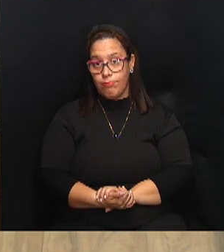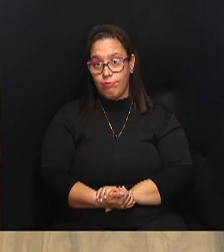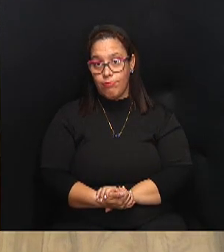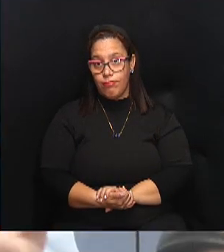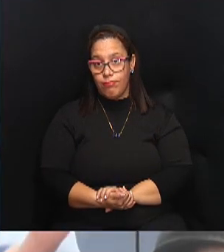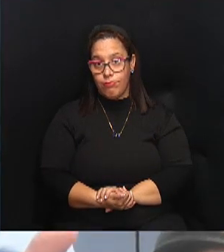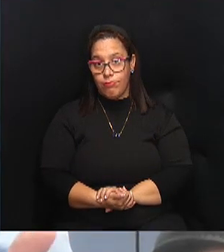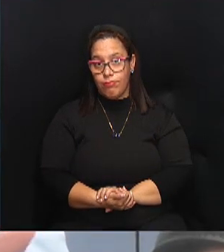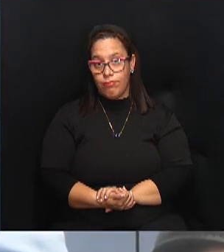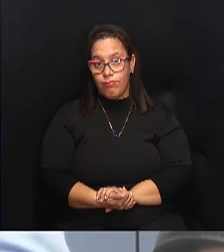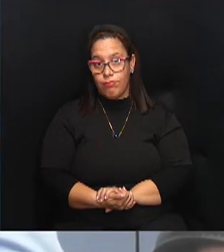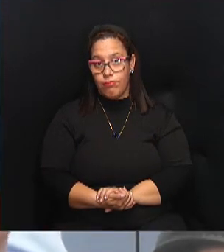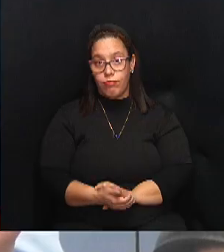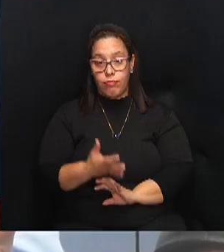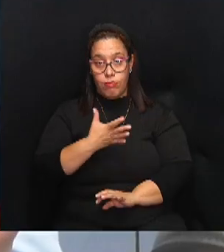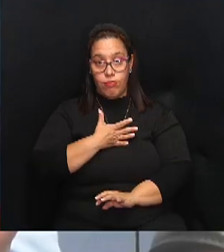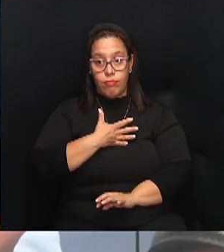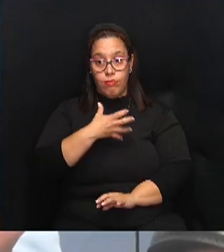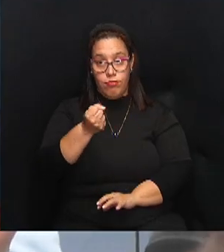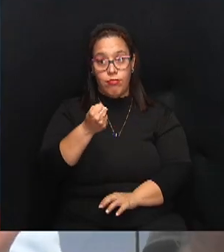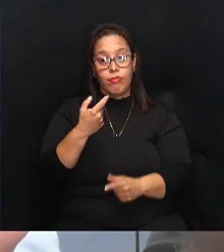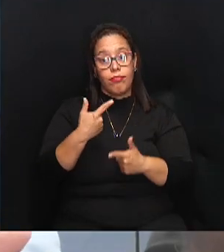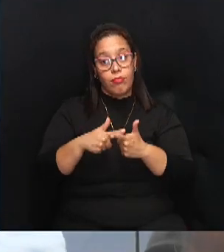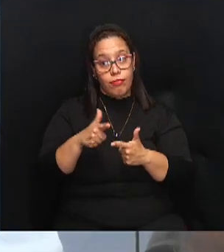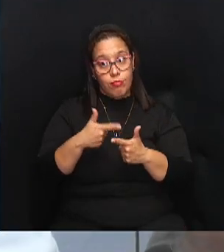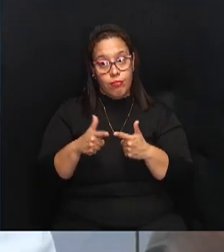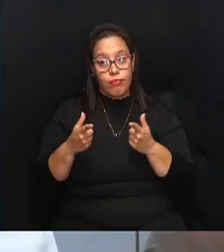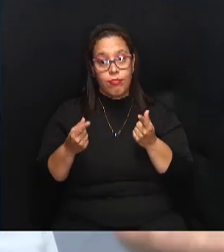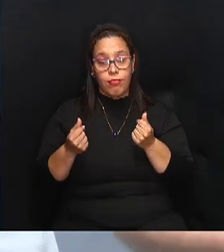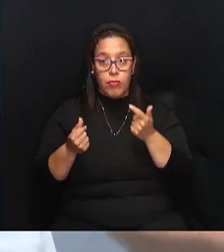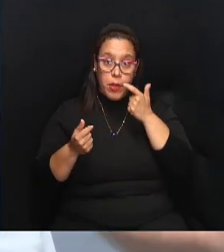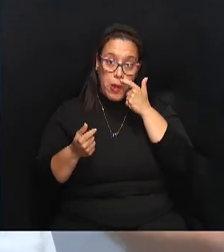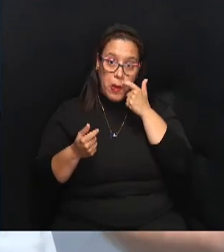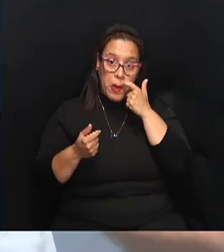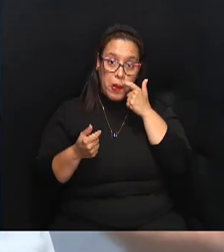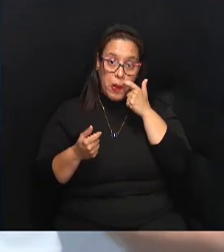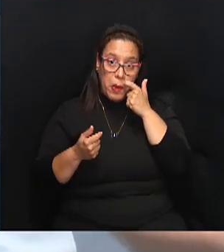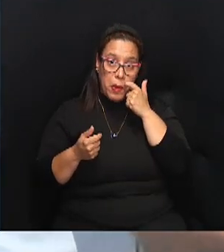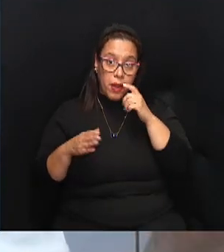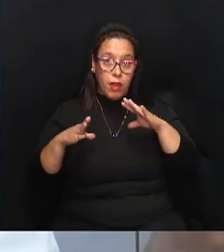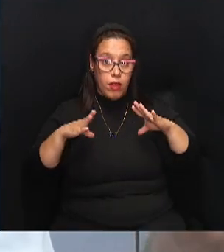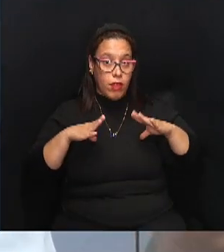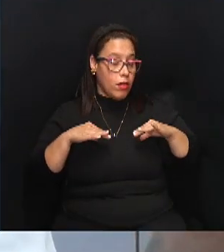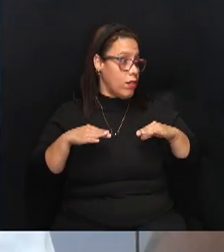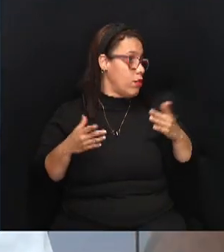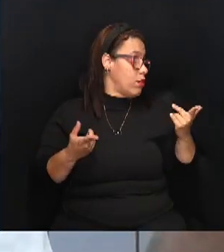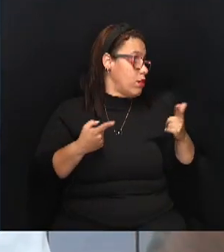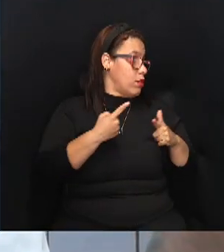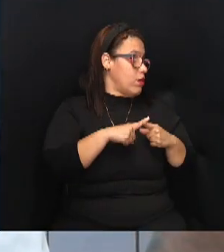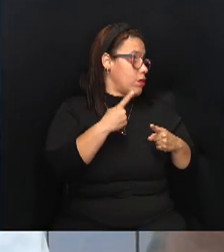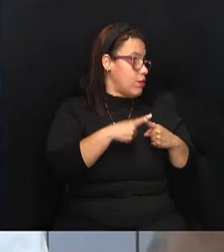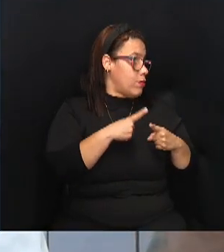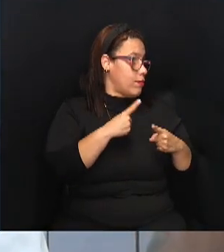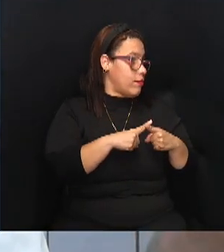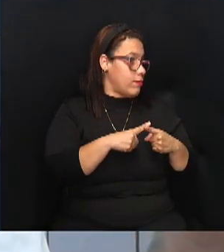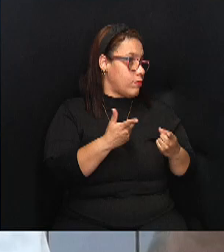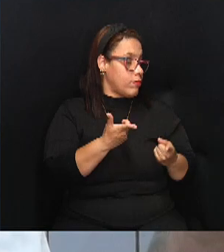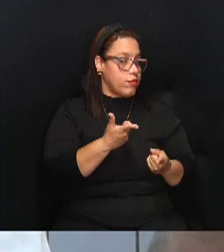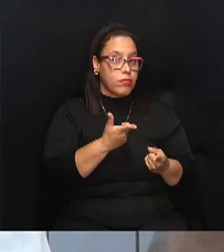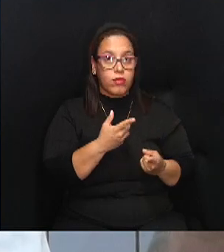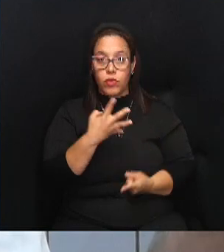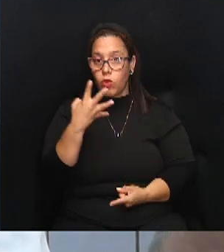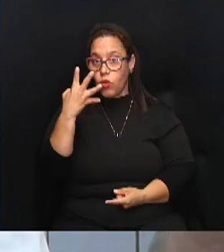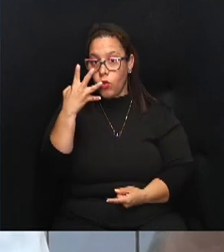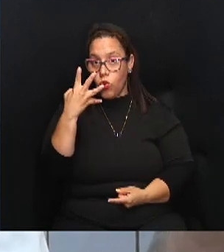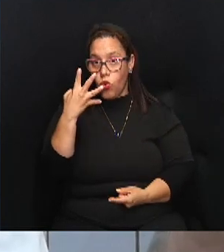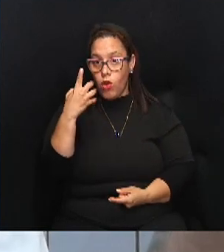Às vezes o suicídio também é por problema financeiro. E até a gente falando que ele vai descansar mais. É. Porque hoje ele já está tendo 4 horas